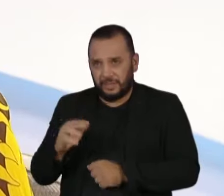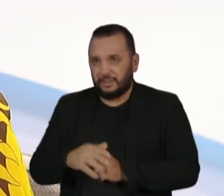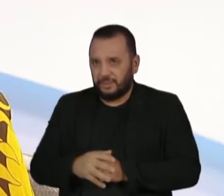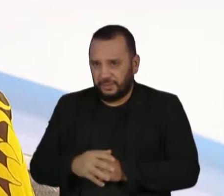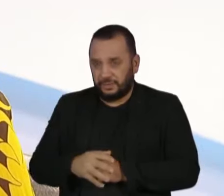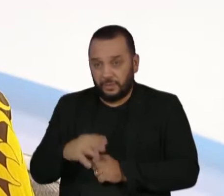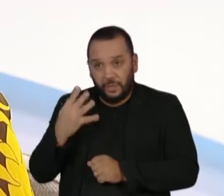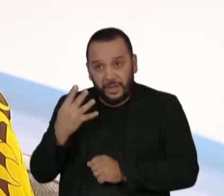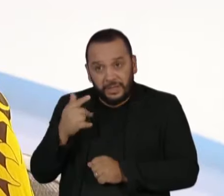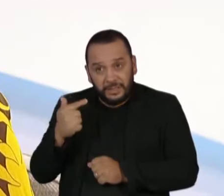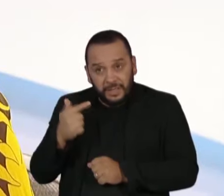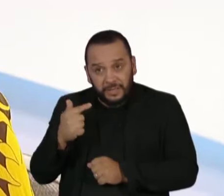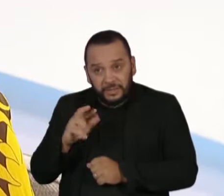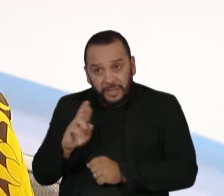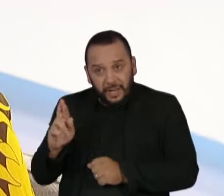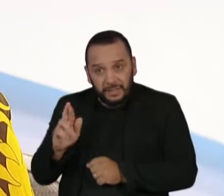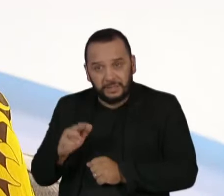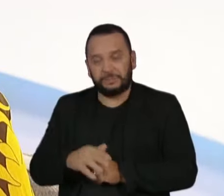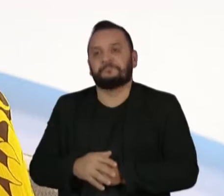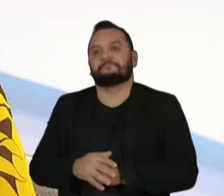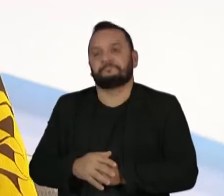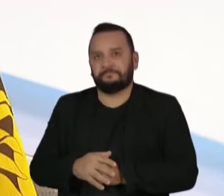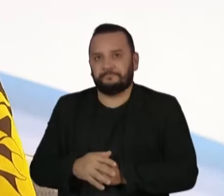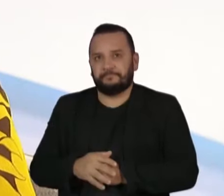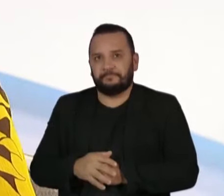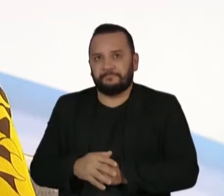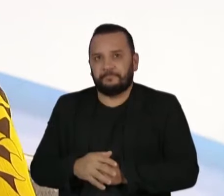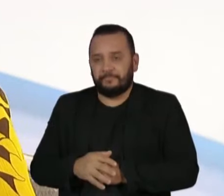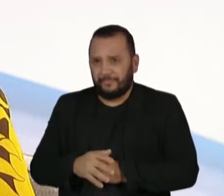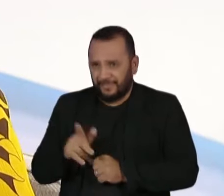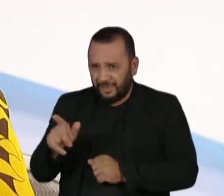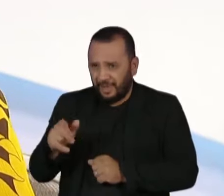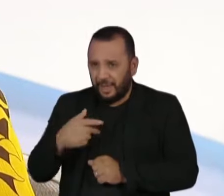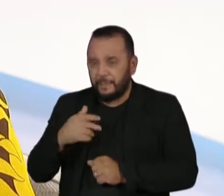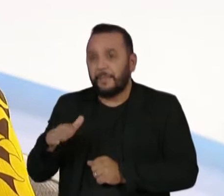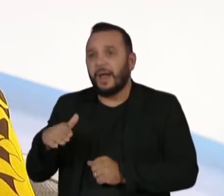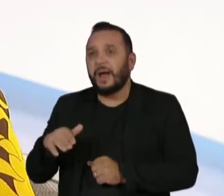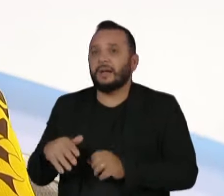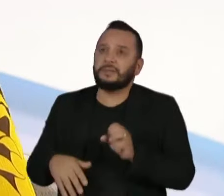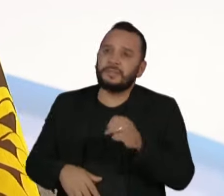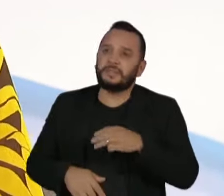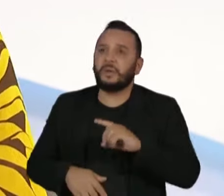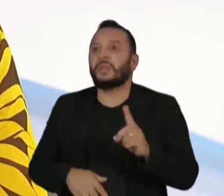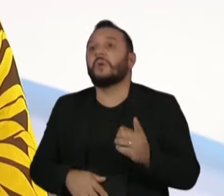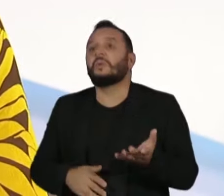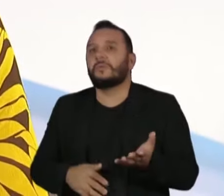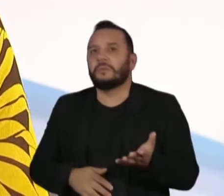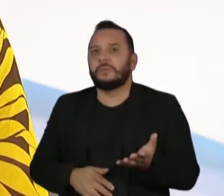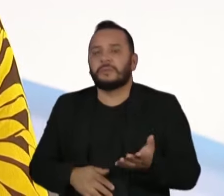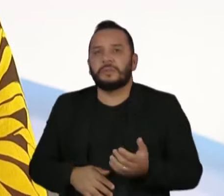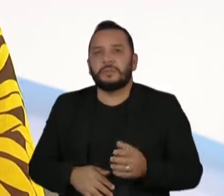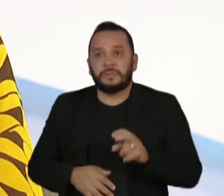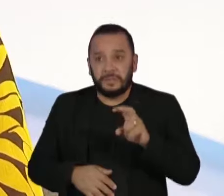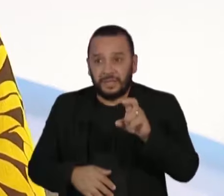não é? Isso é popular ou não? R$ 50? Mas, Leima,